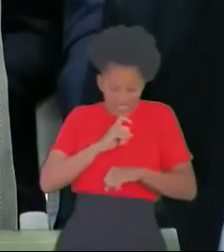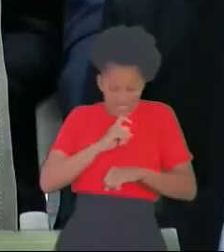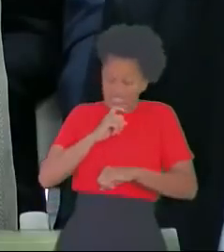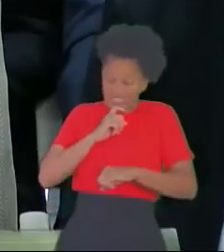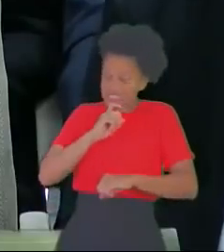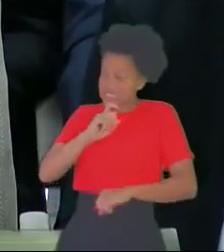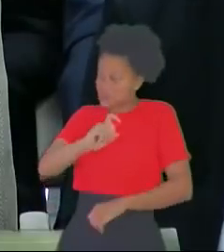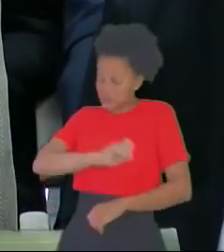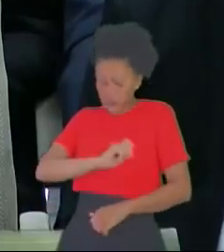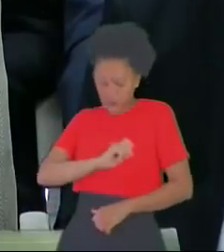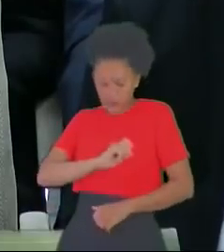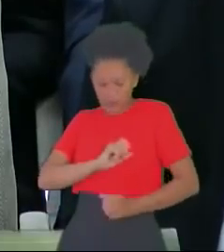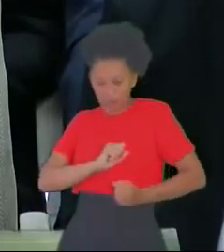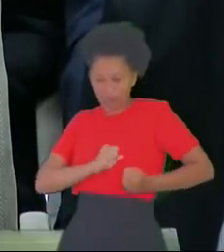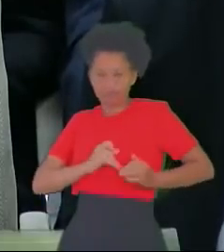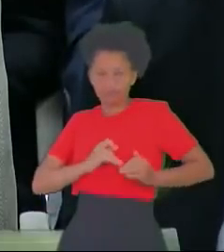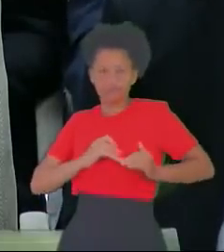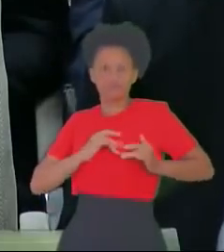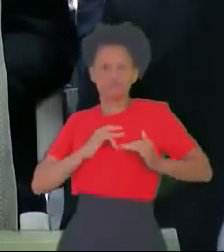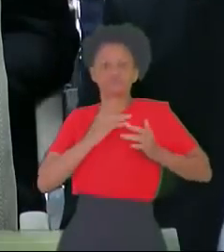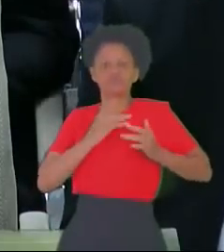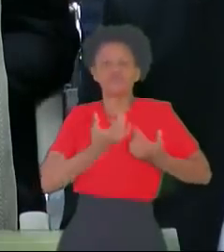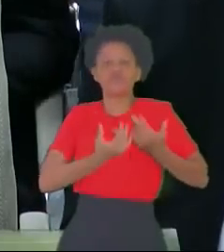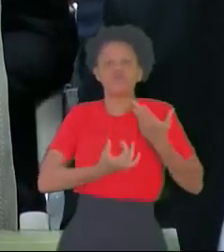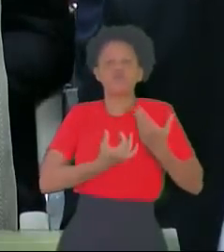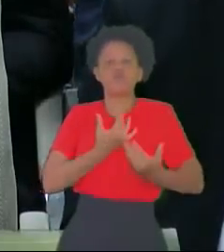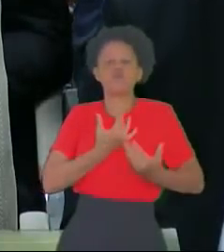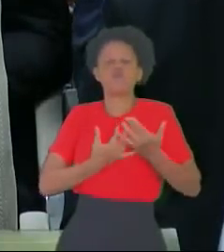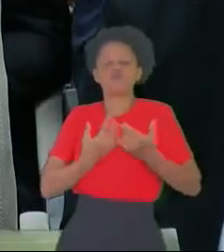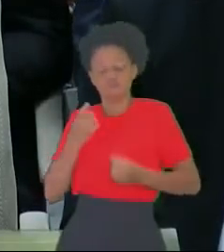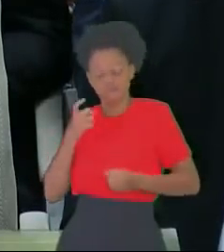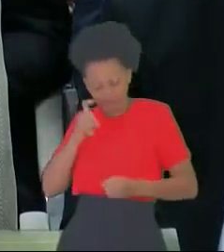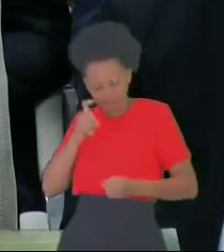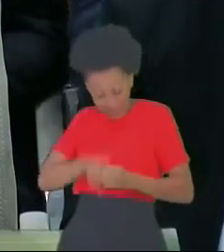vai estremecer outra vez.